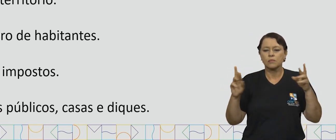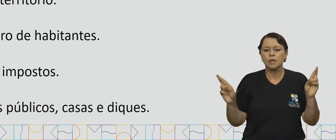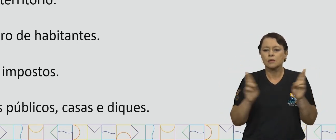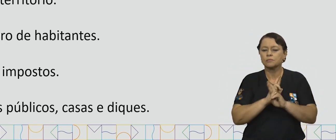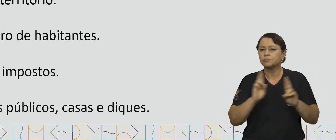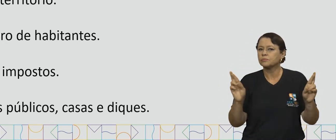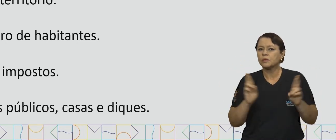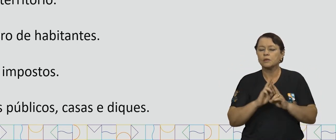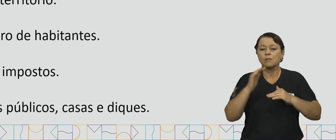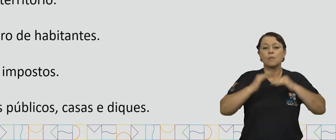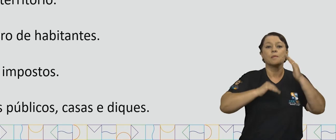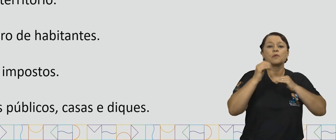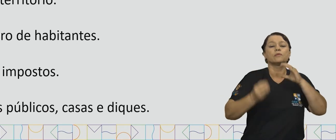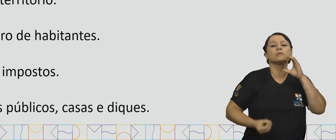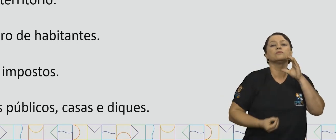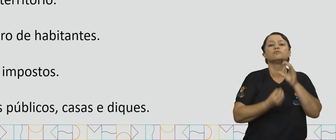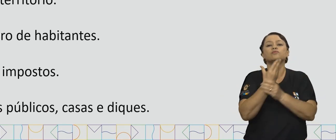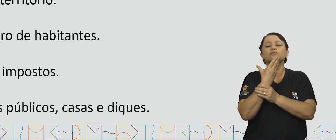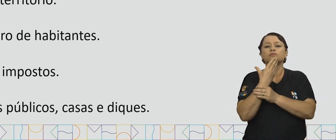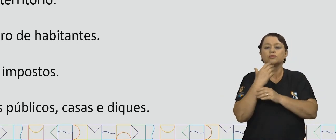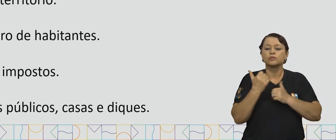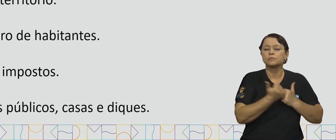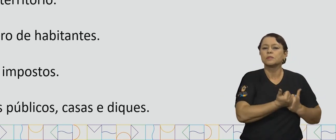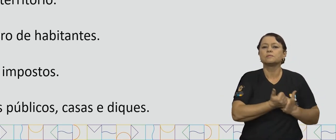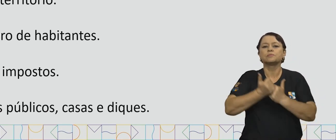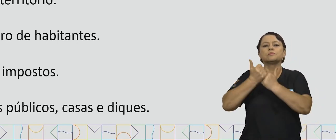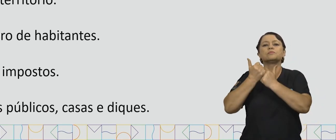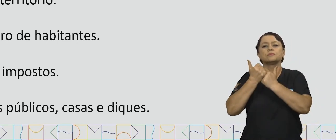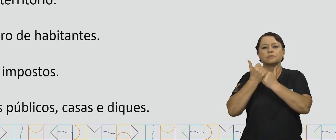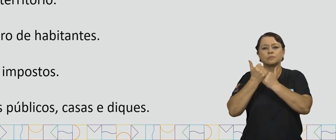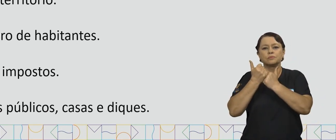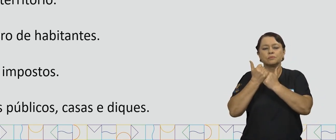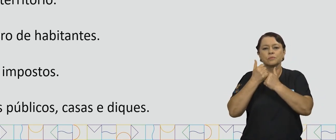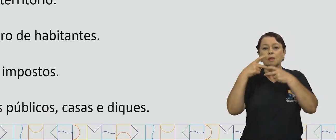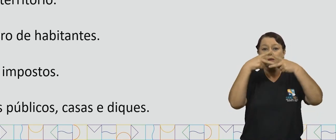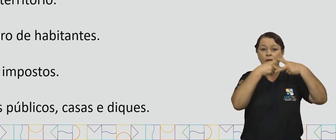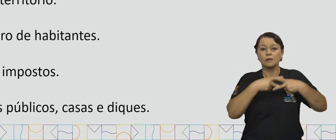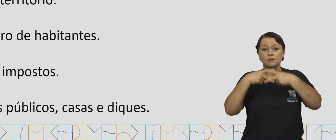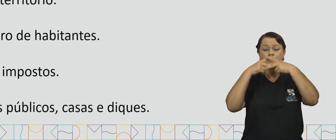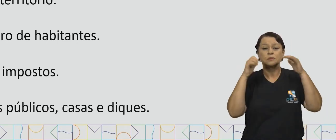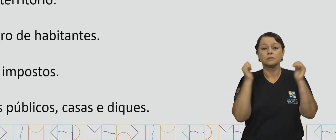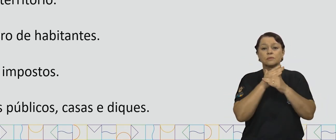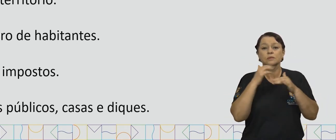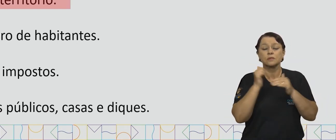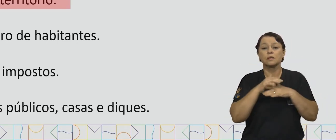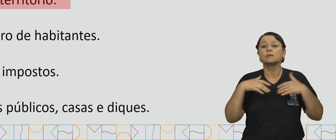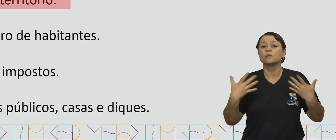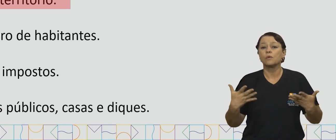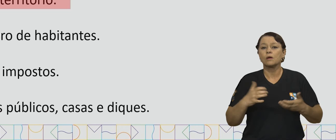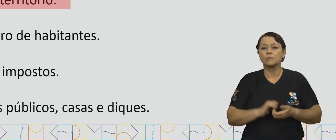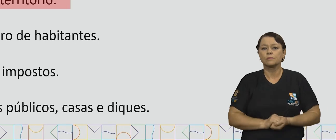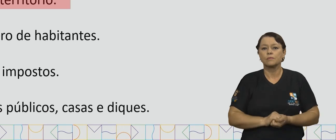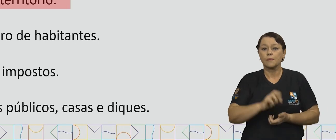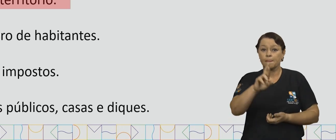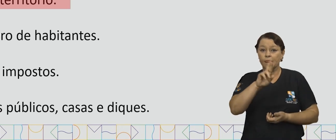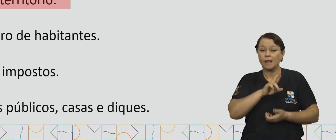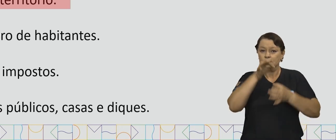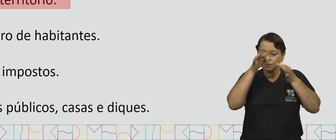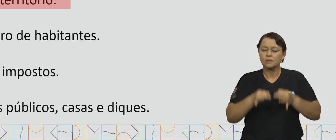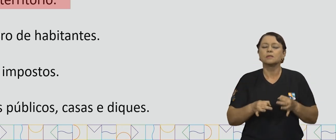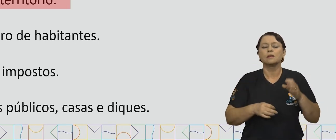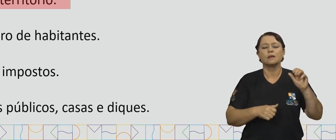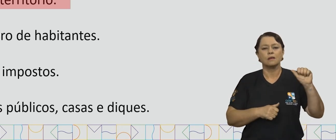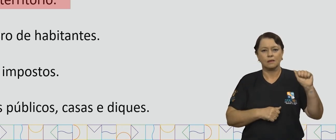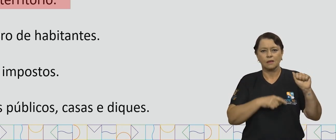relacionada a profissões criadas para dar suporte à administração das cidades? Resposta certa é a letra